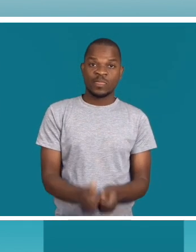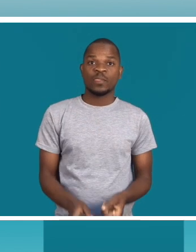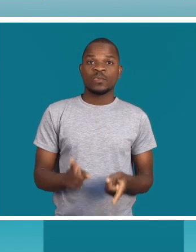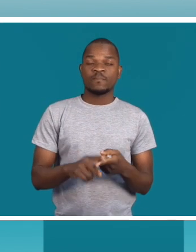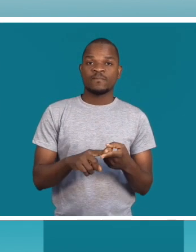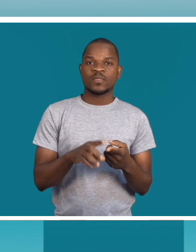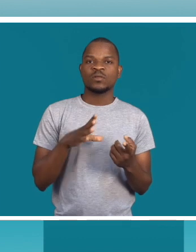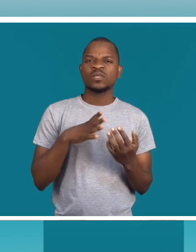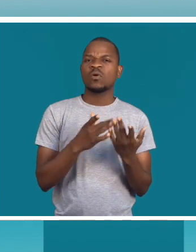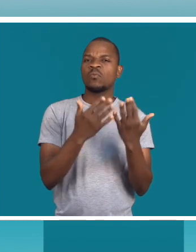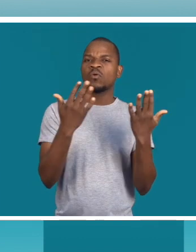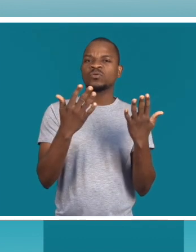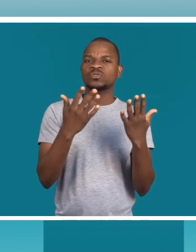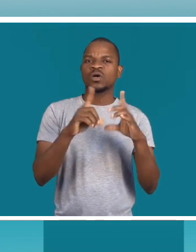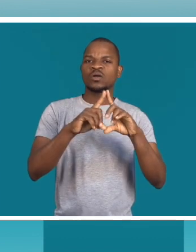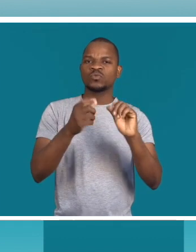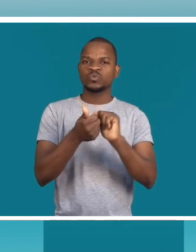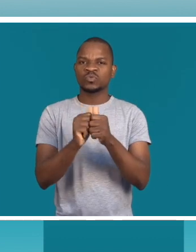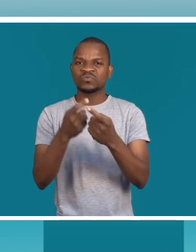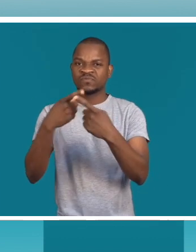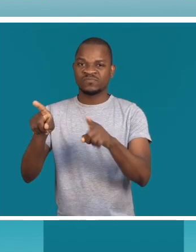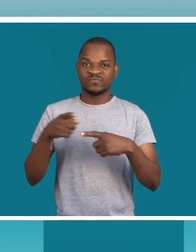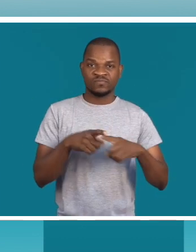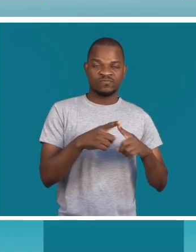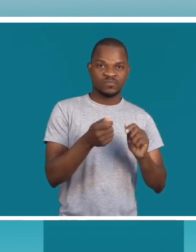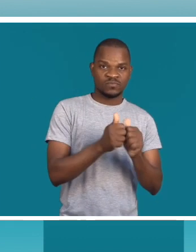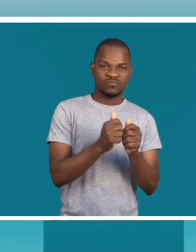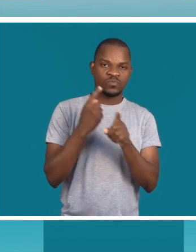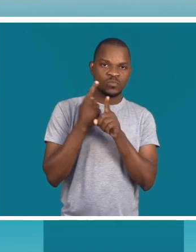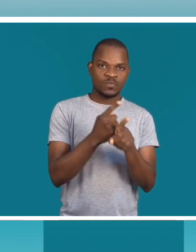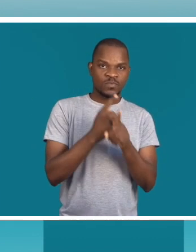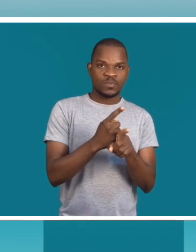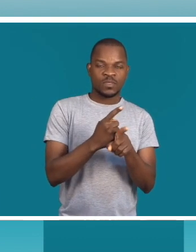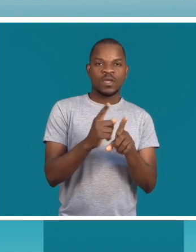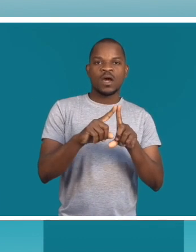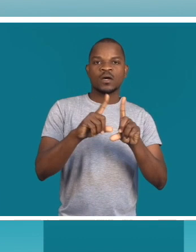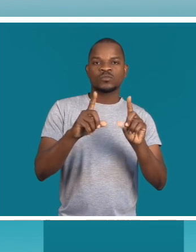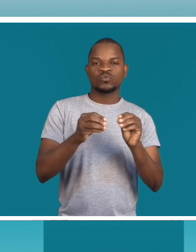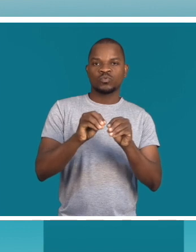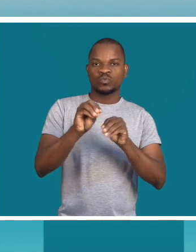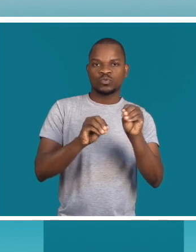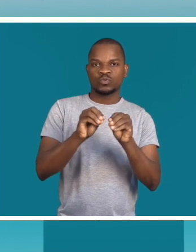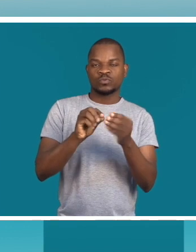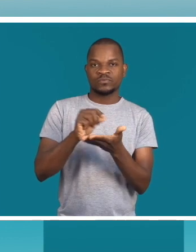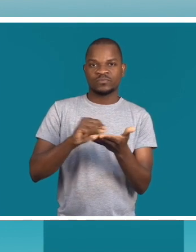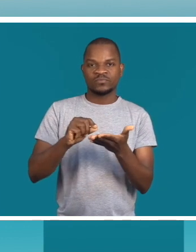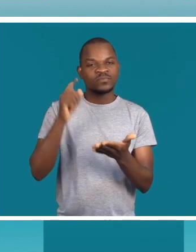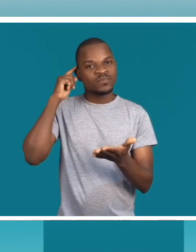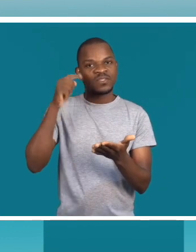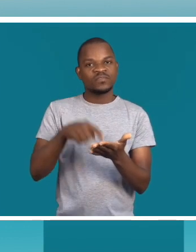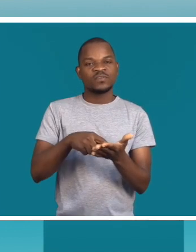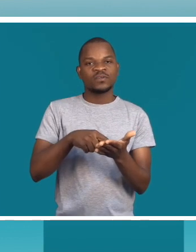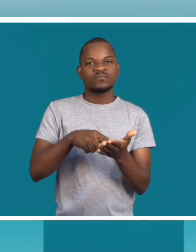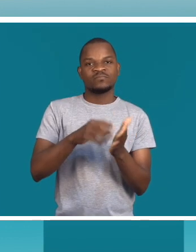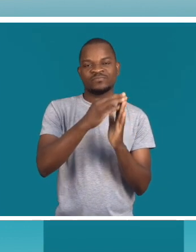modalidades, e essas modalidades integradas nos jogos esportivos escolares, vai ser um grande